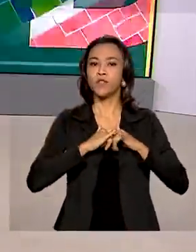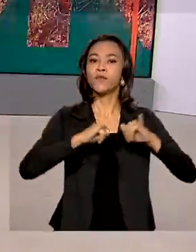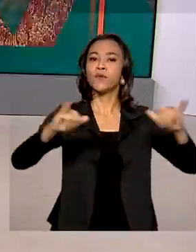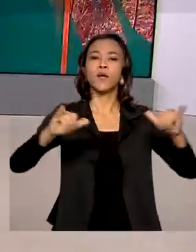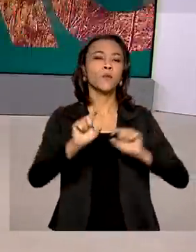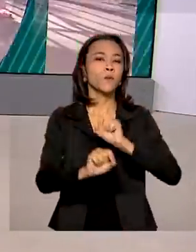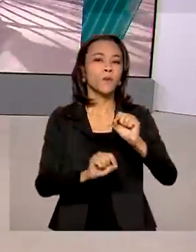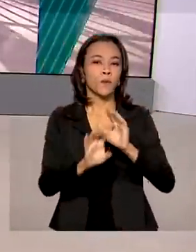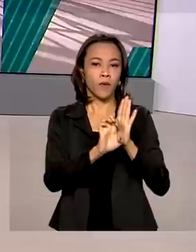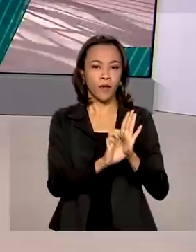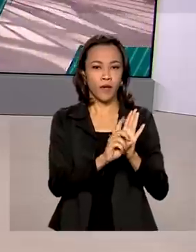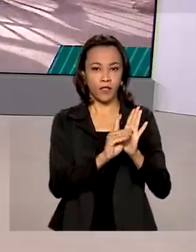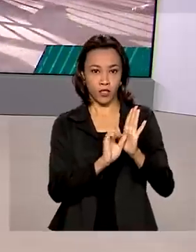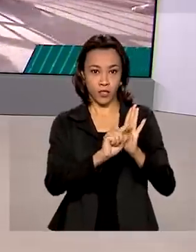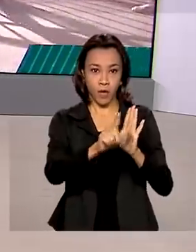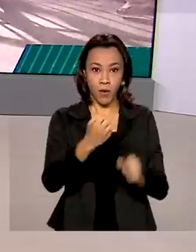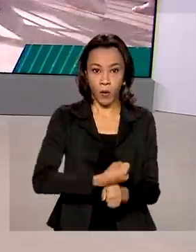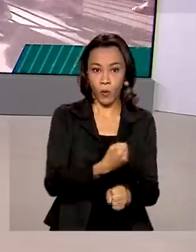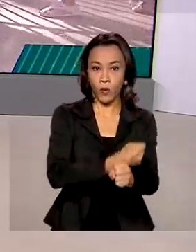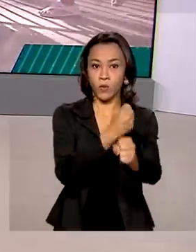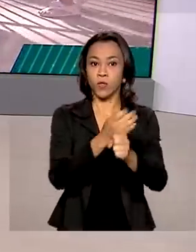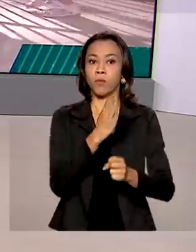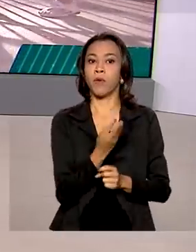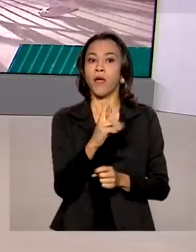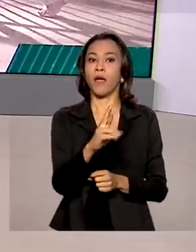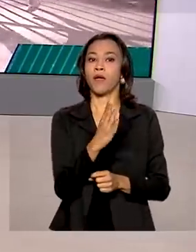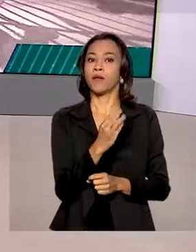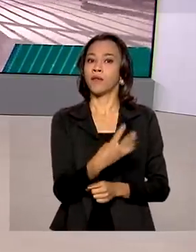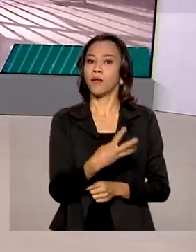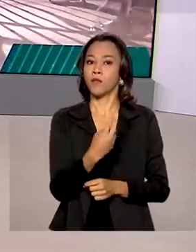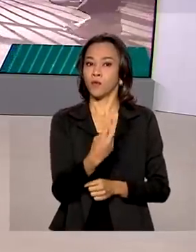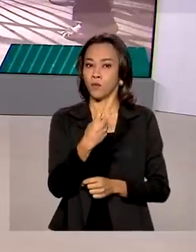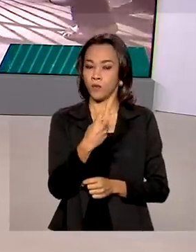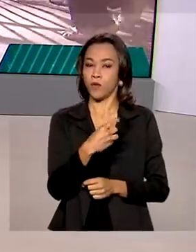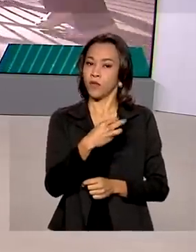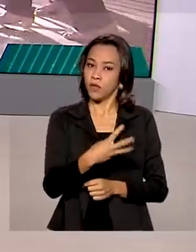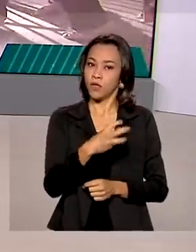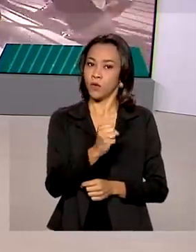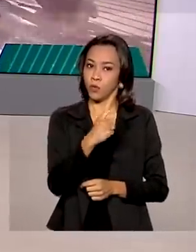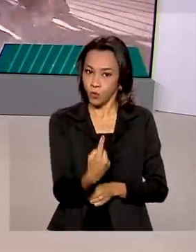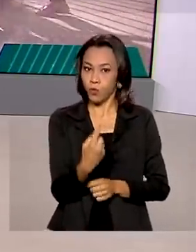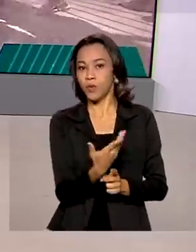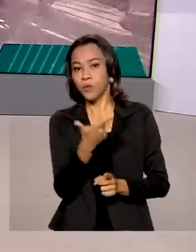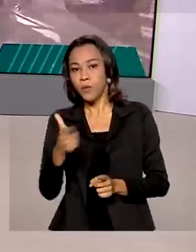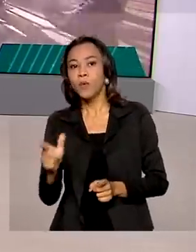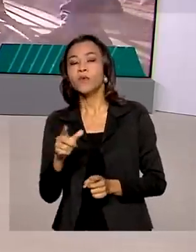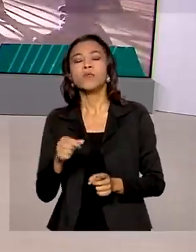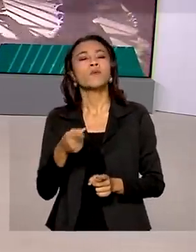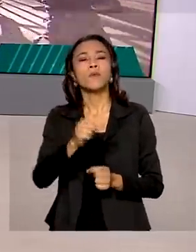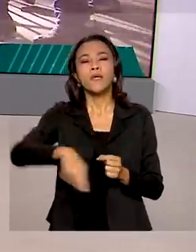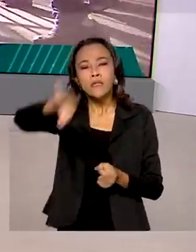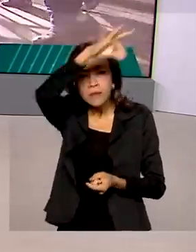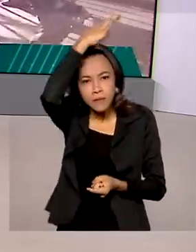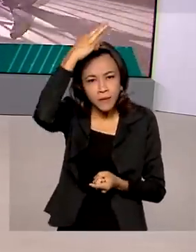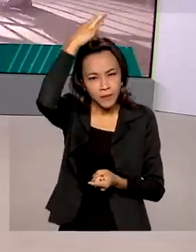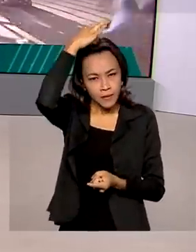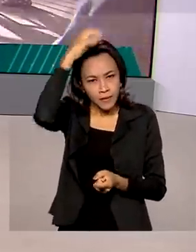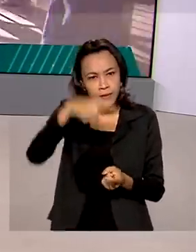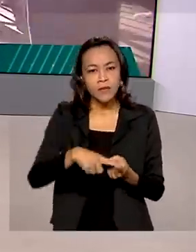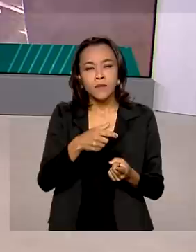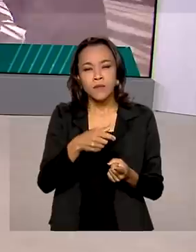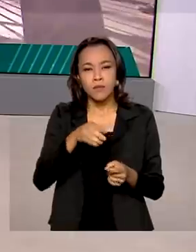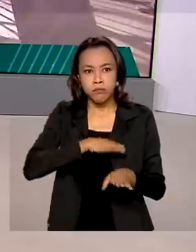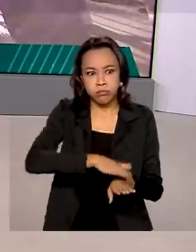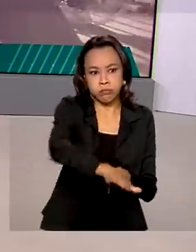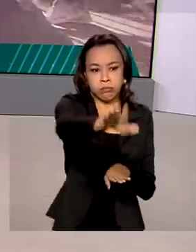da BR-381-262, que liga os estados de Minas Gerais e Espírito Santo. Conhecida como Rodovia da Morte, por causa